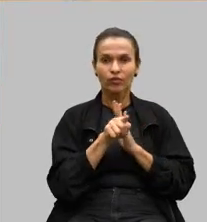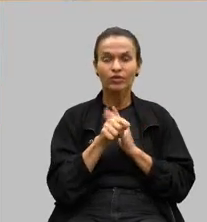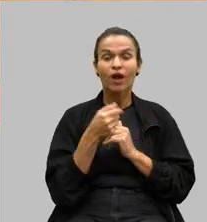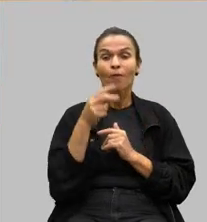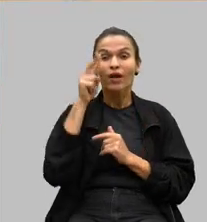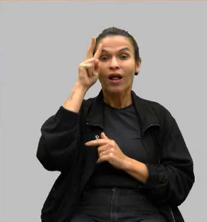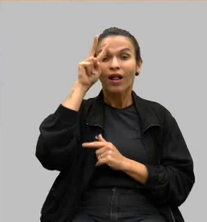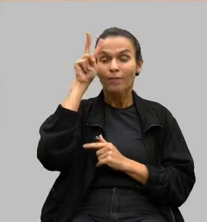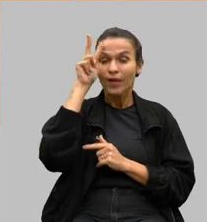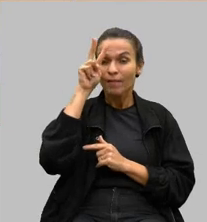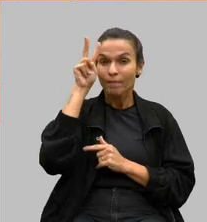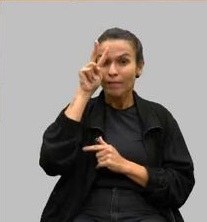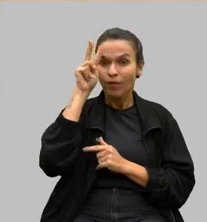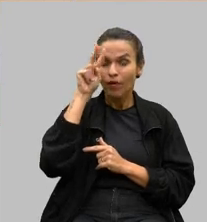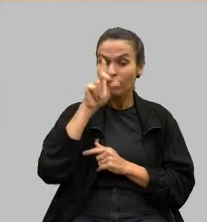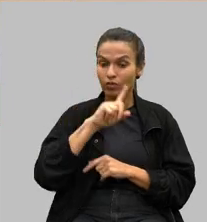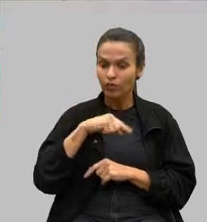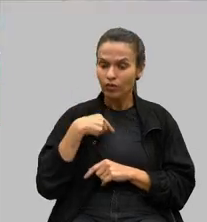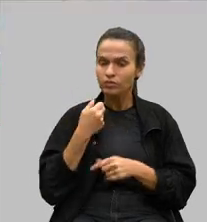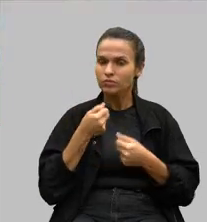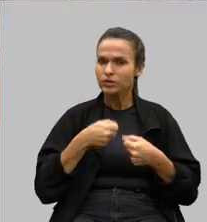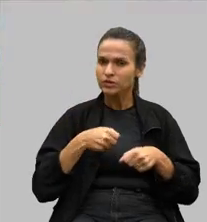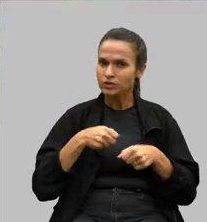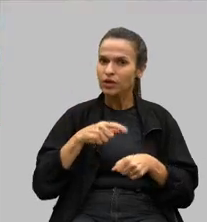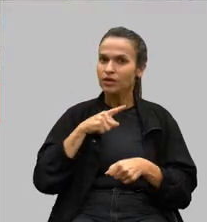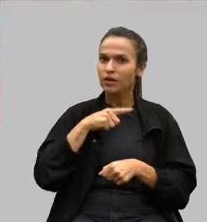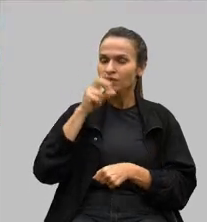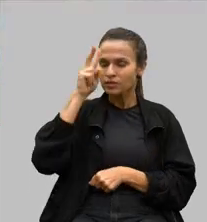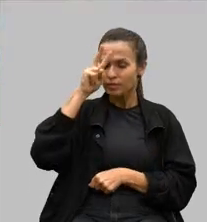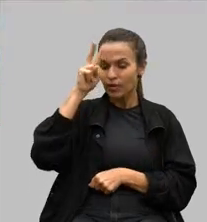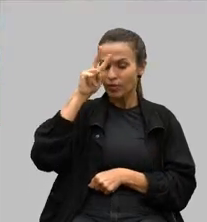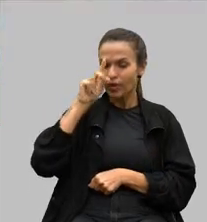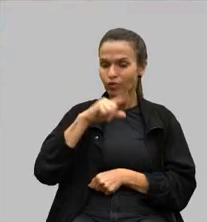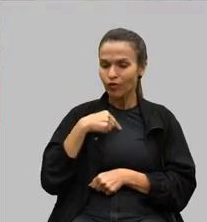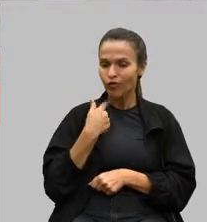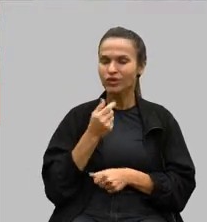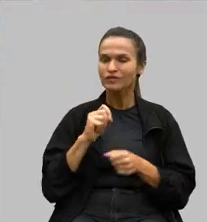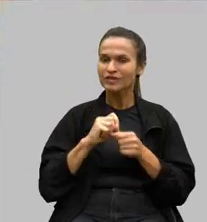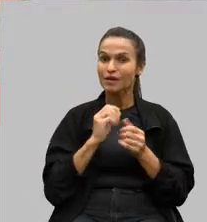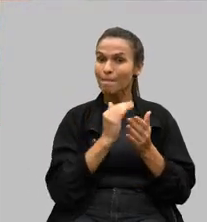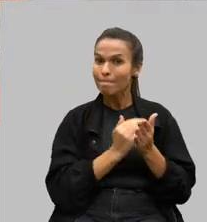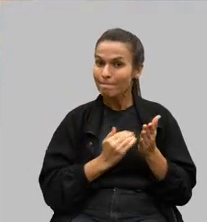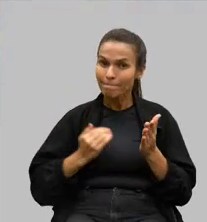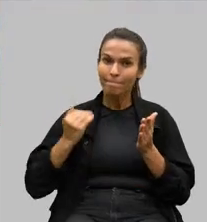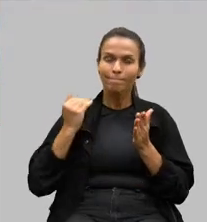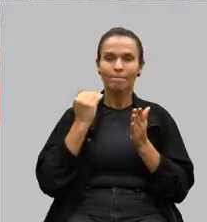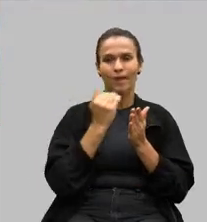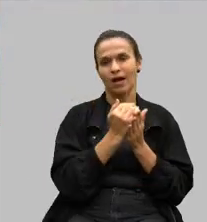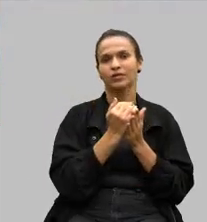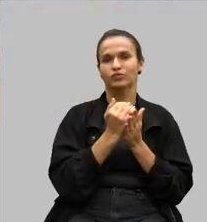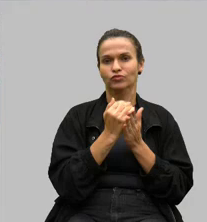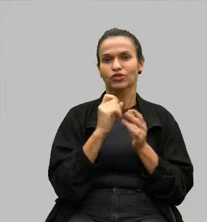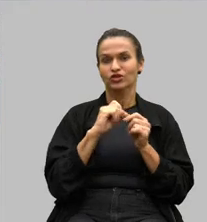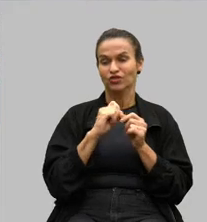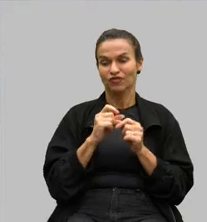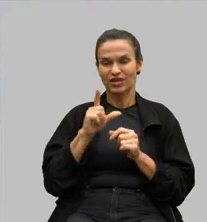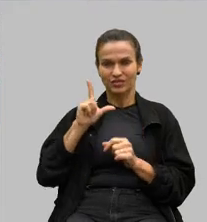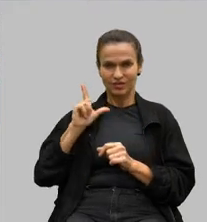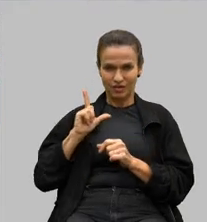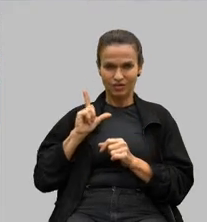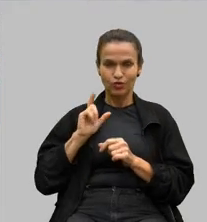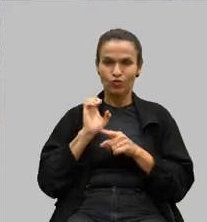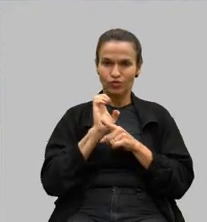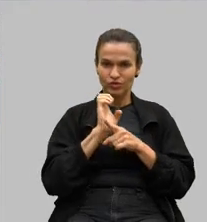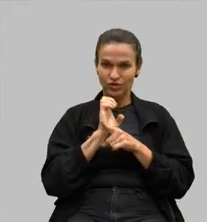memória porque a gente precisa ter essa memória pra gente fazer mais do que a gente fez porque o que o que o